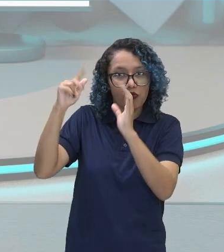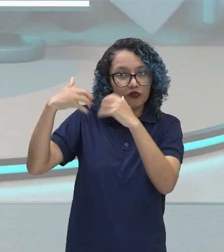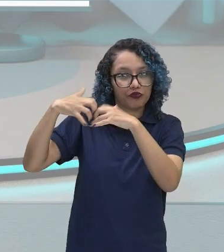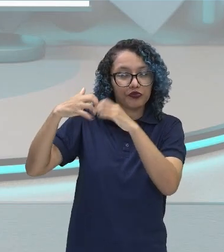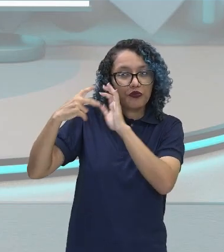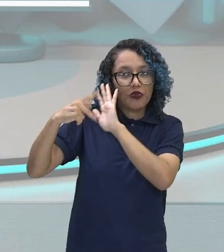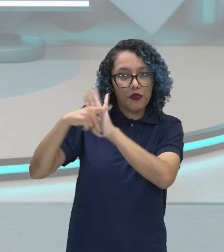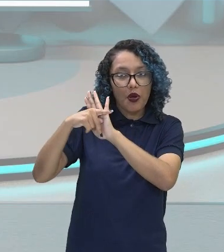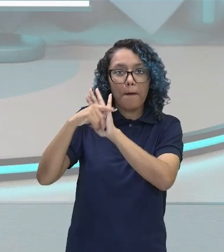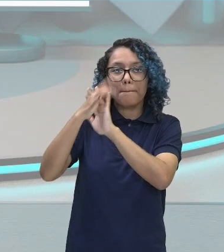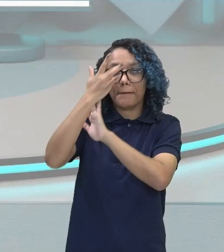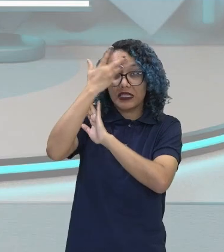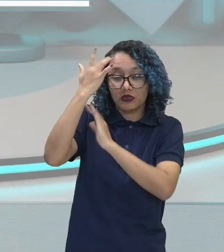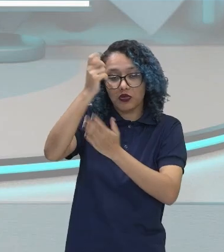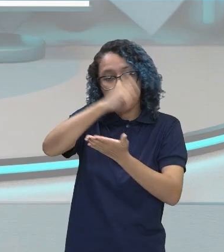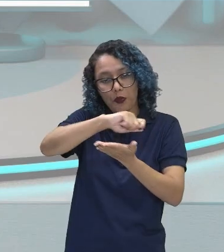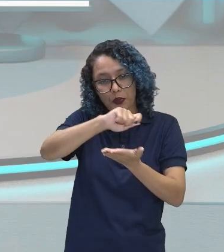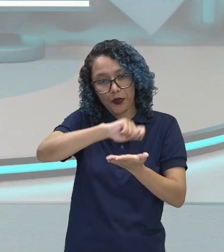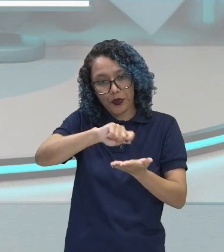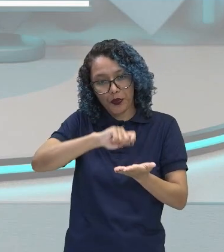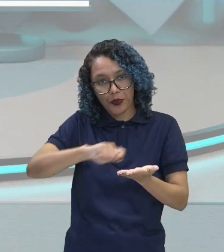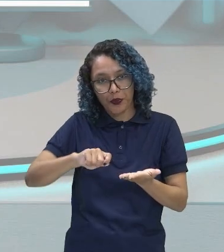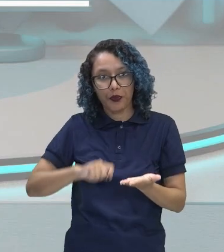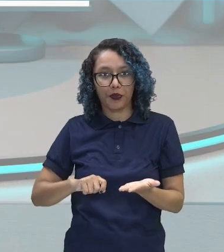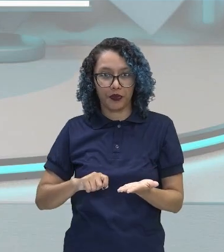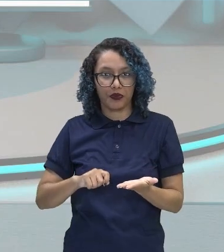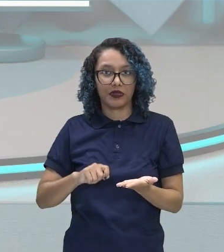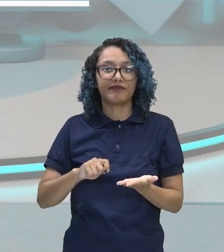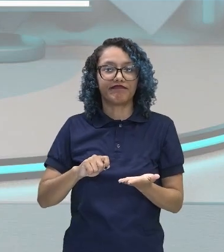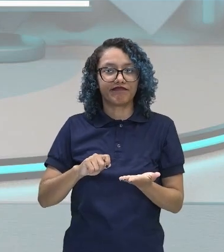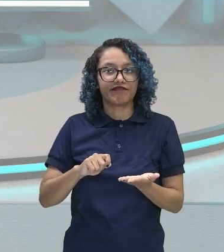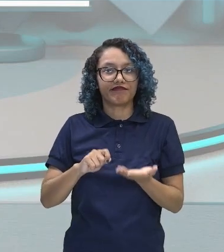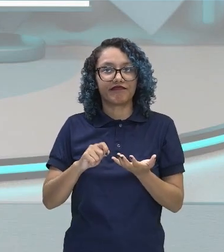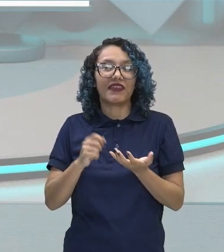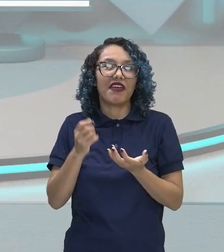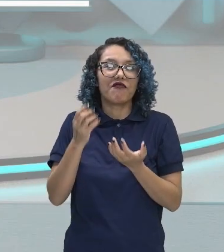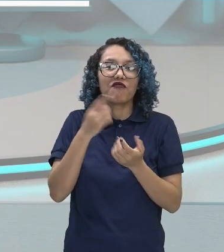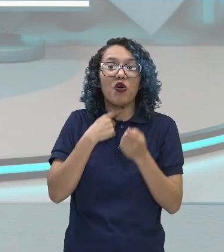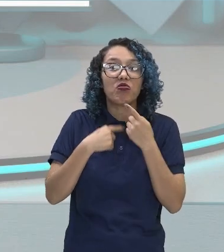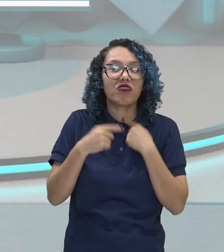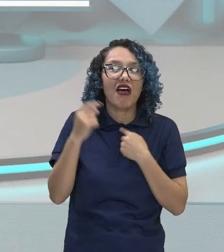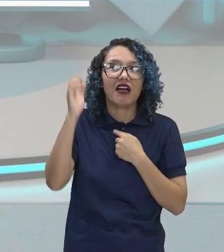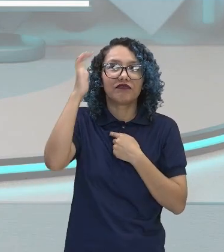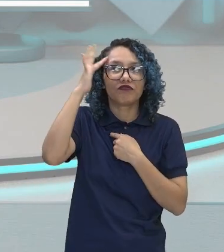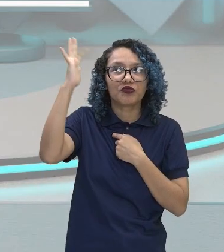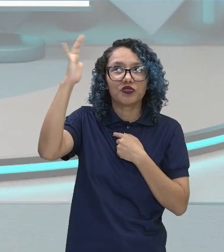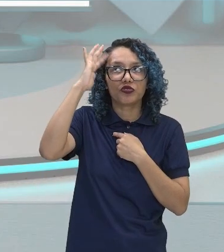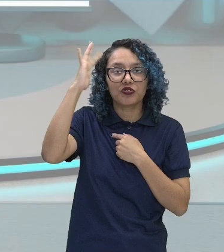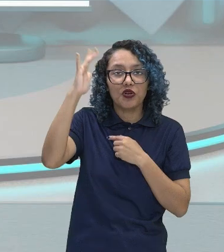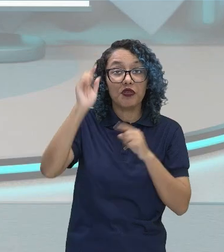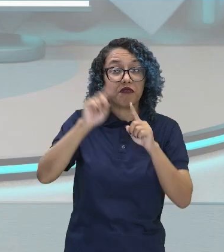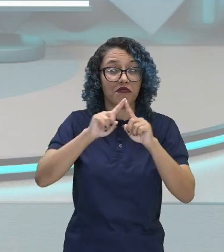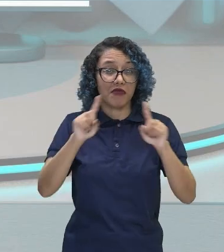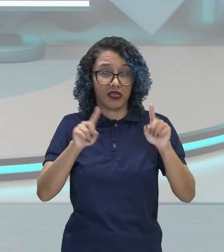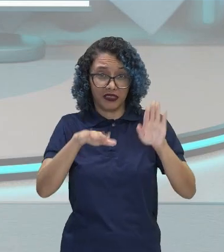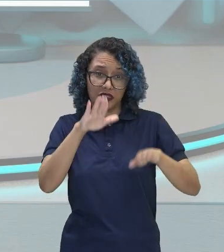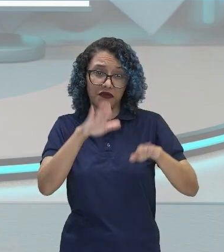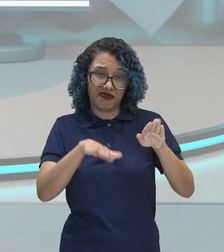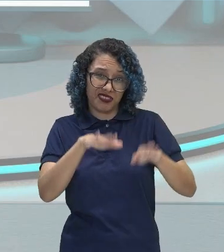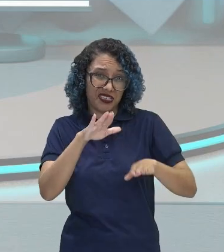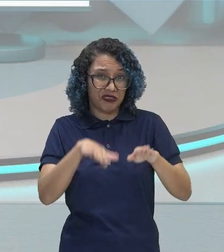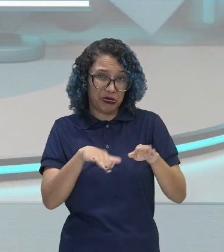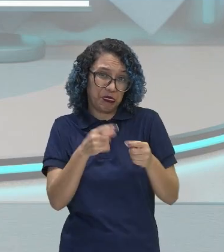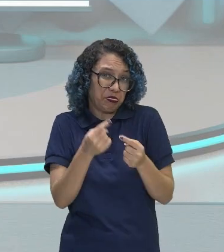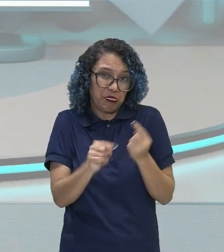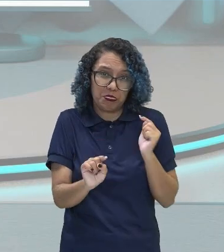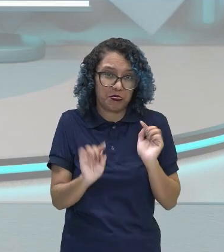uma idealização. É algo que ele sonha que seja assim, mas que na realidade pode até nem ser,